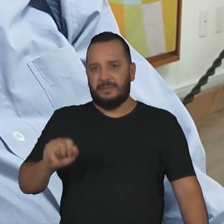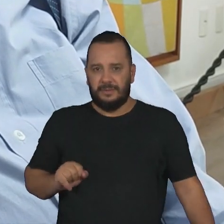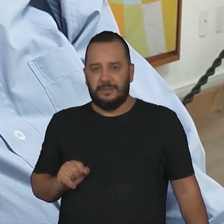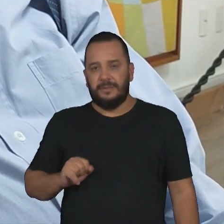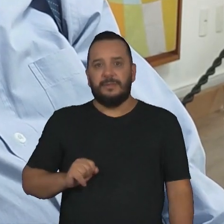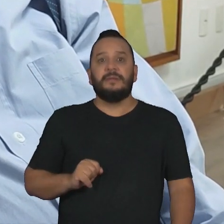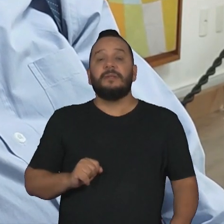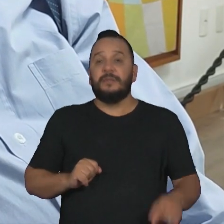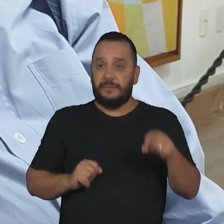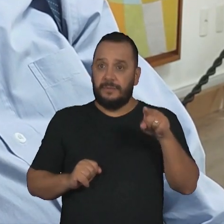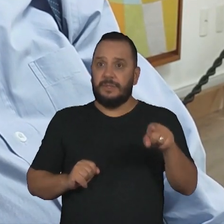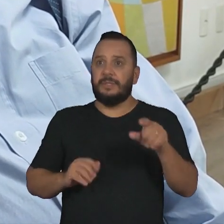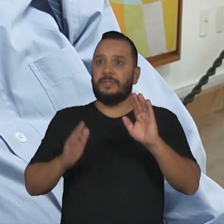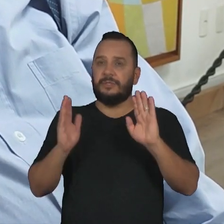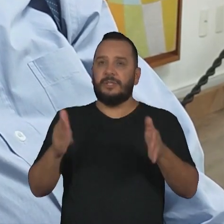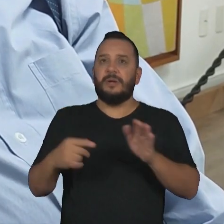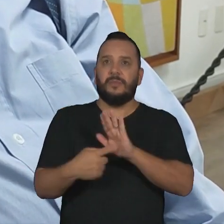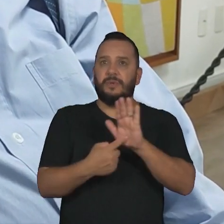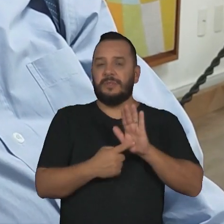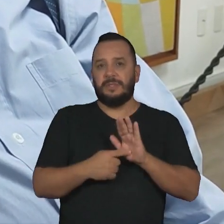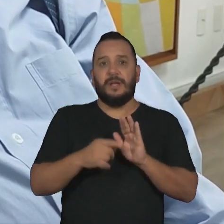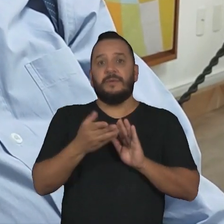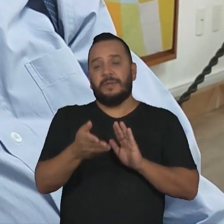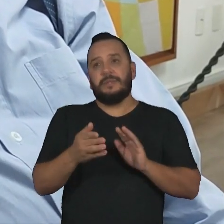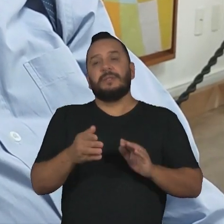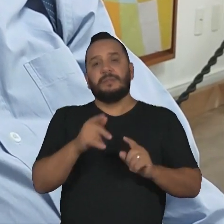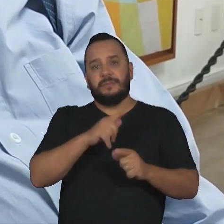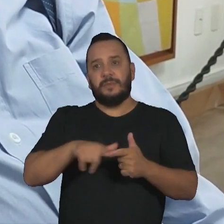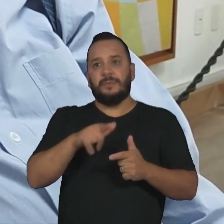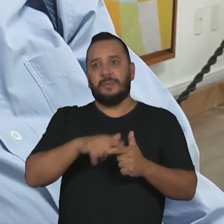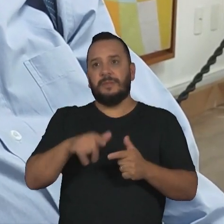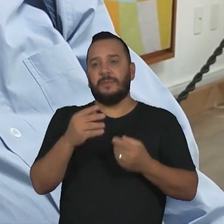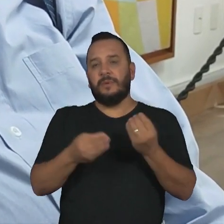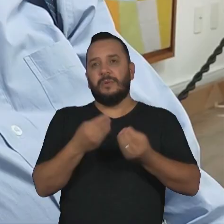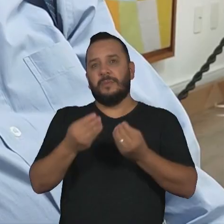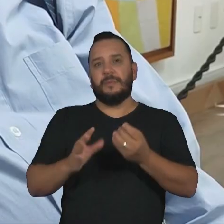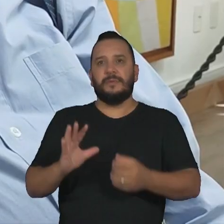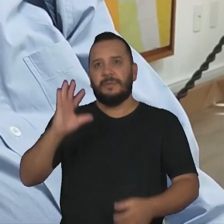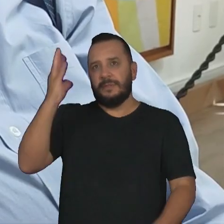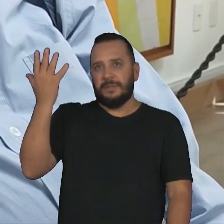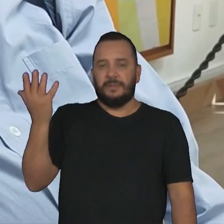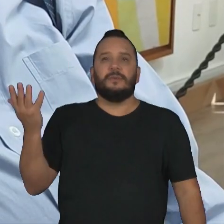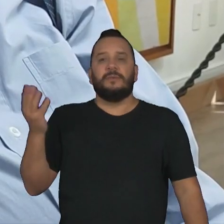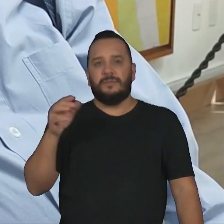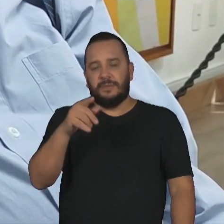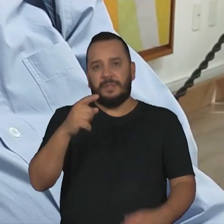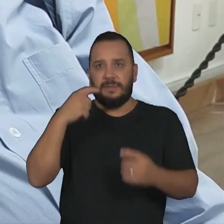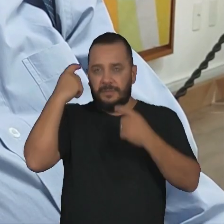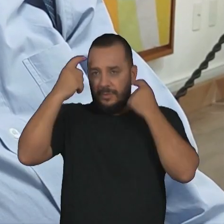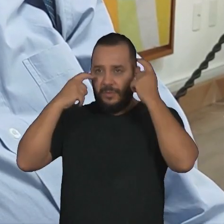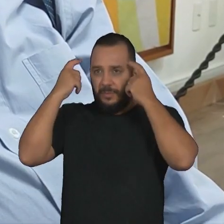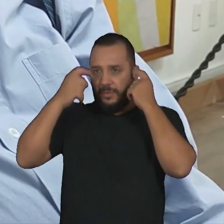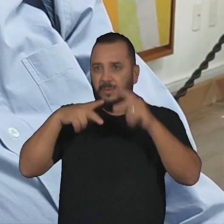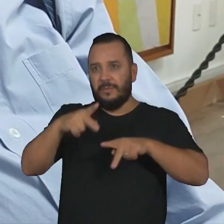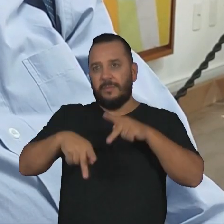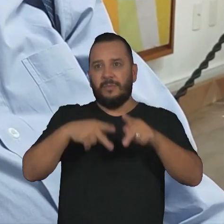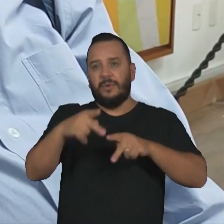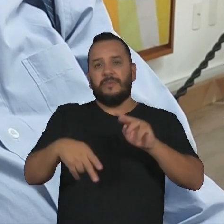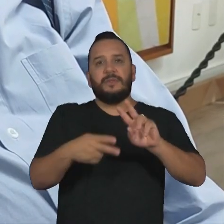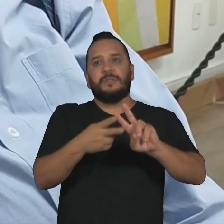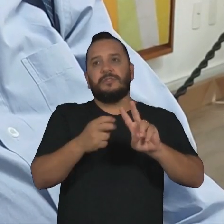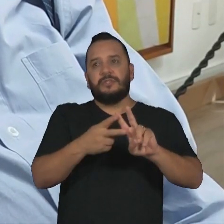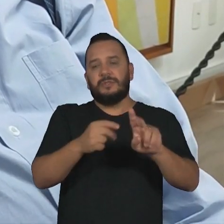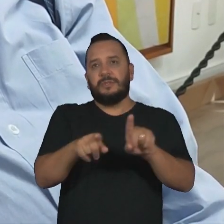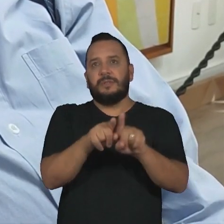apontava esse problema. Como que isso aconteceu? Como que você se preocupou com os povos originários e com a questão